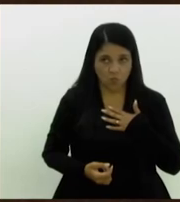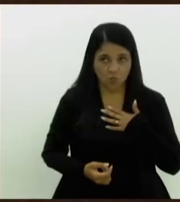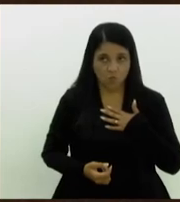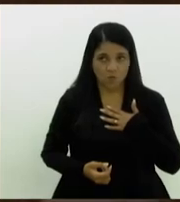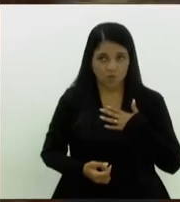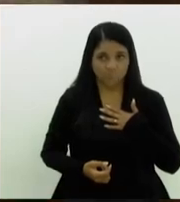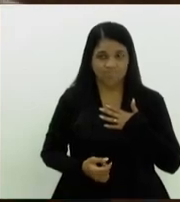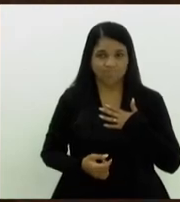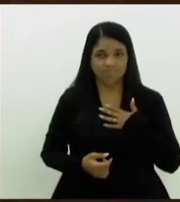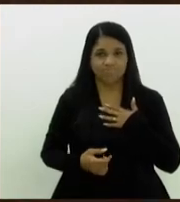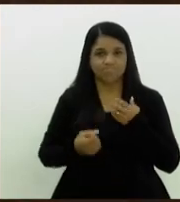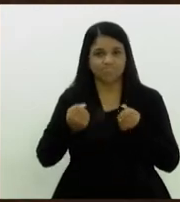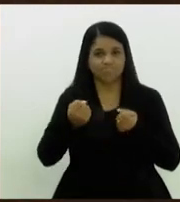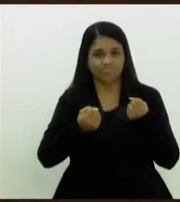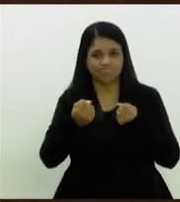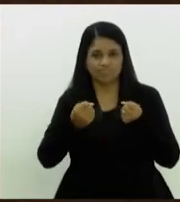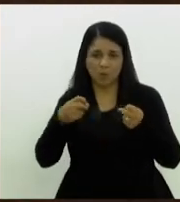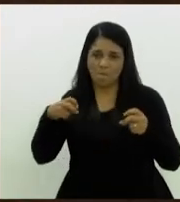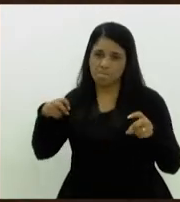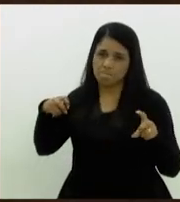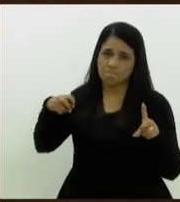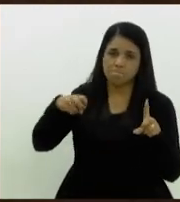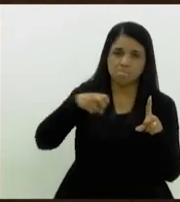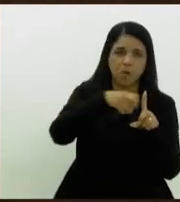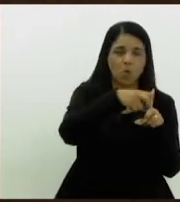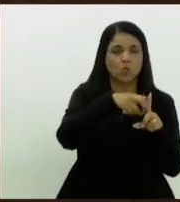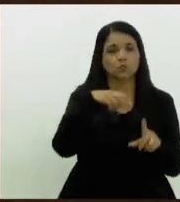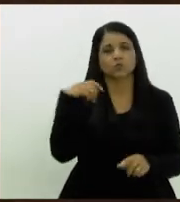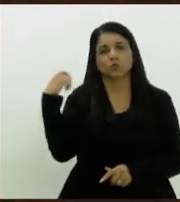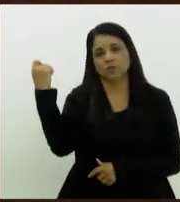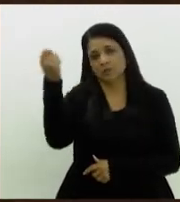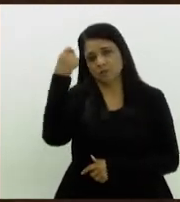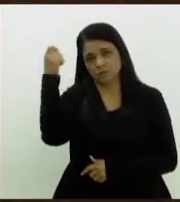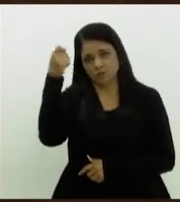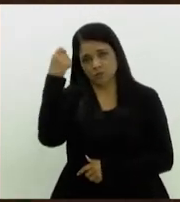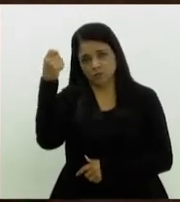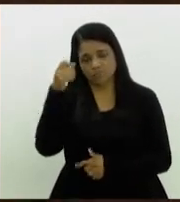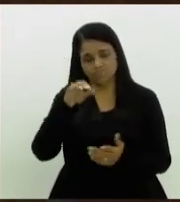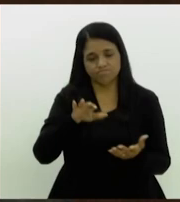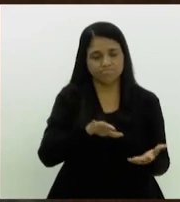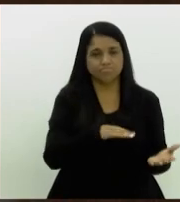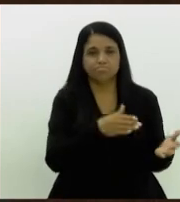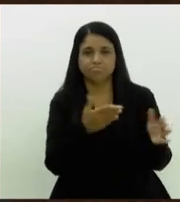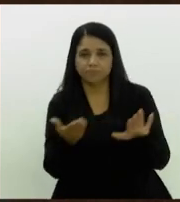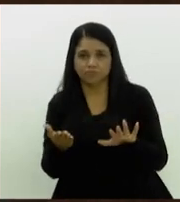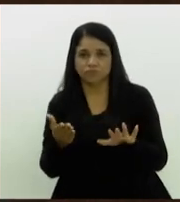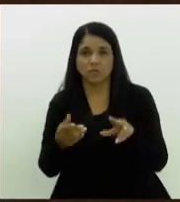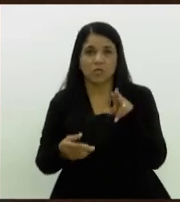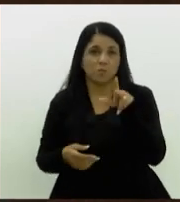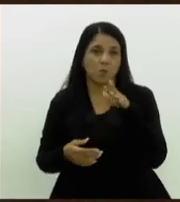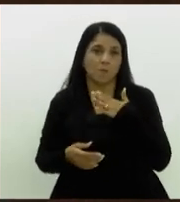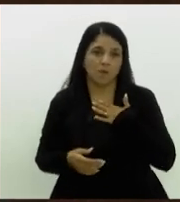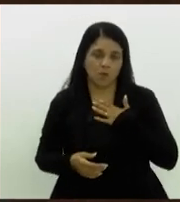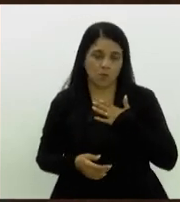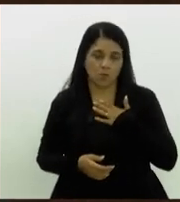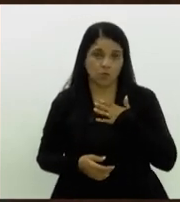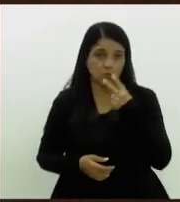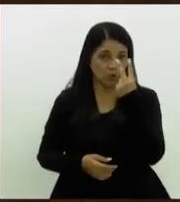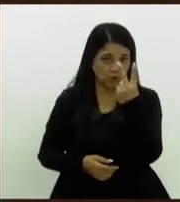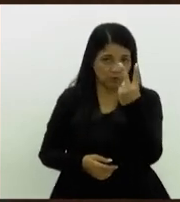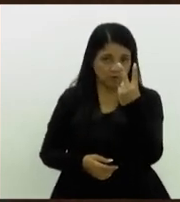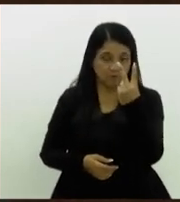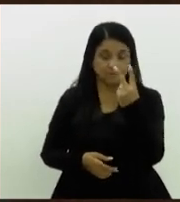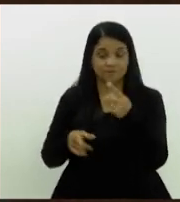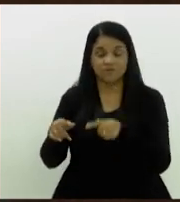num acidente automobilístico no Rio Grande do Sul, perderam a vida e deixaram os filhos